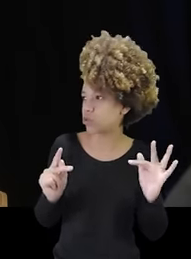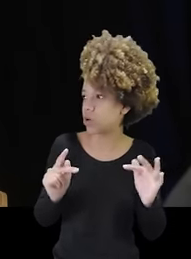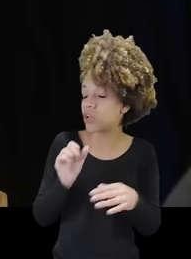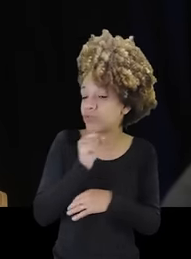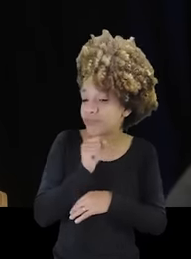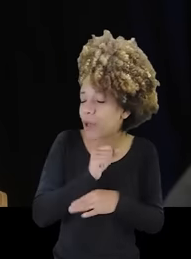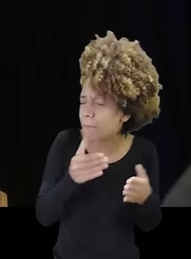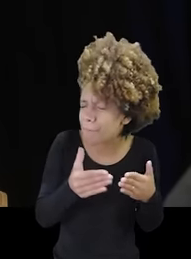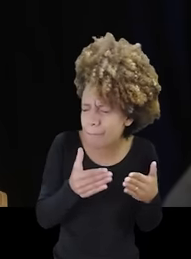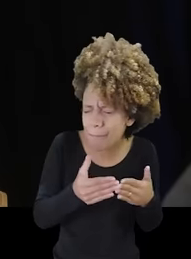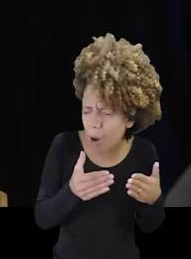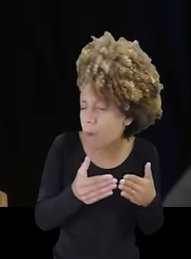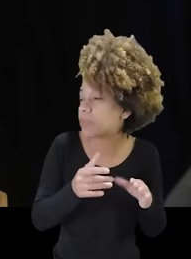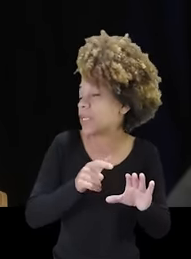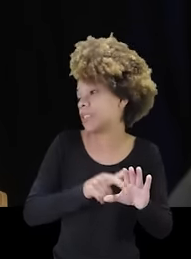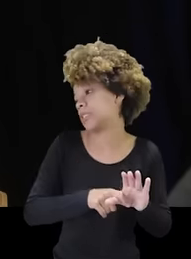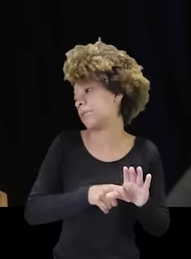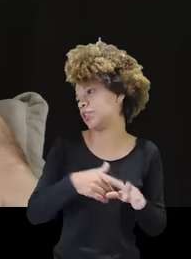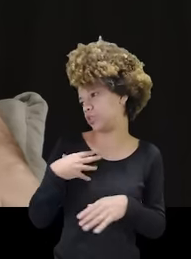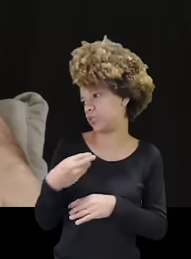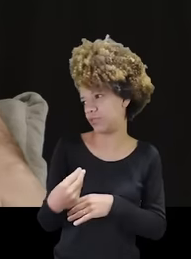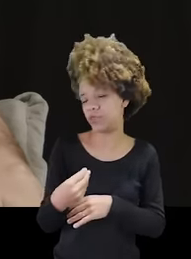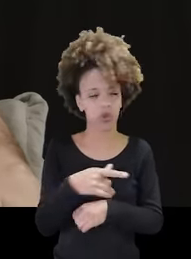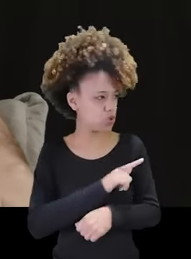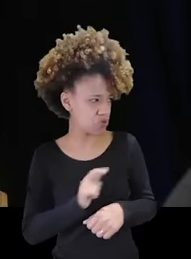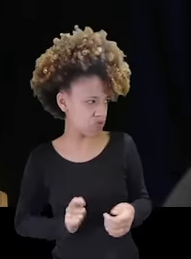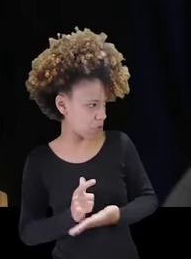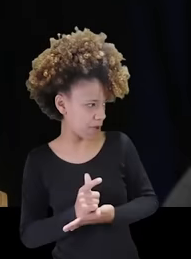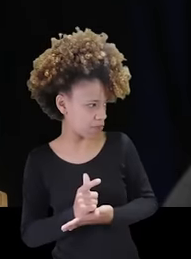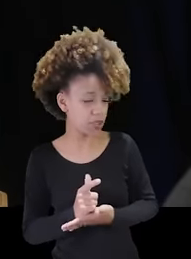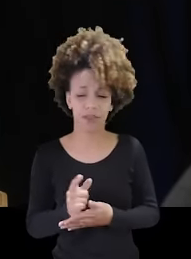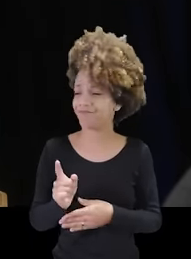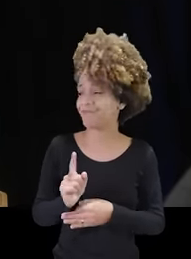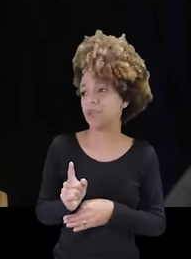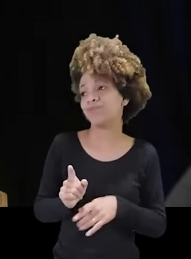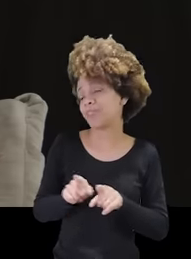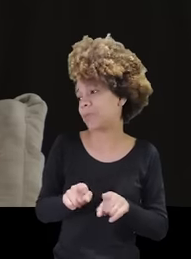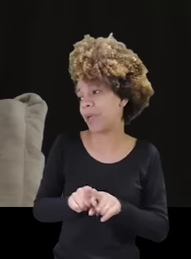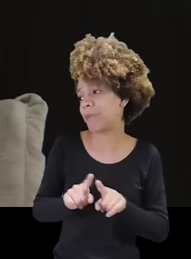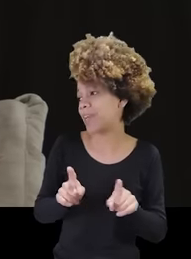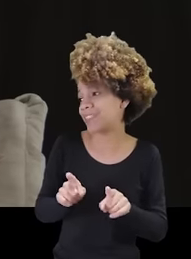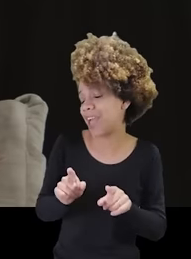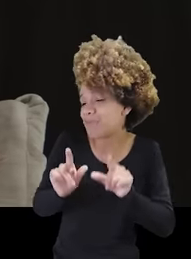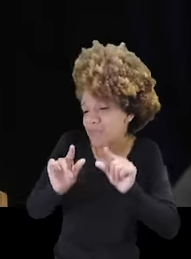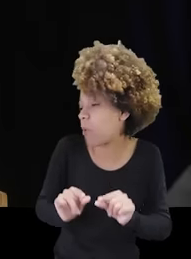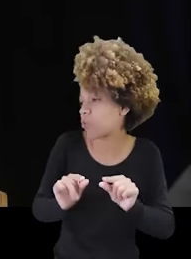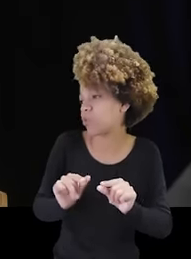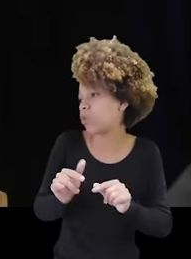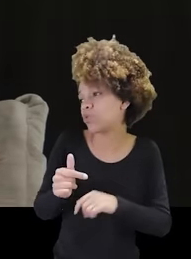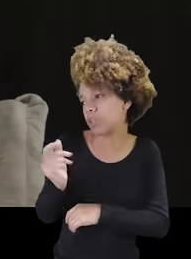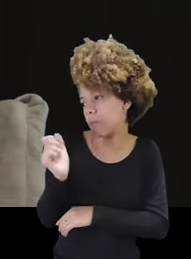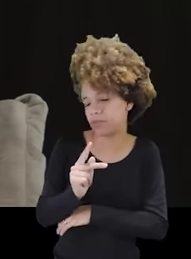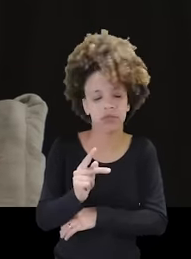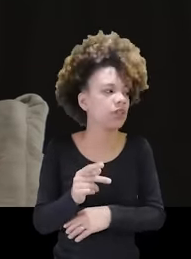a maioria muito pobres por causa disso eles dependem muito dos filhos O governo não banca não também mas não é o suficiente sim é não é não é